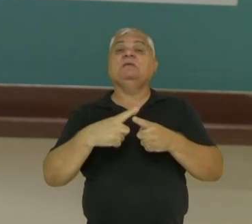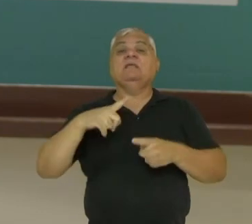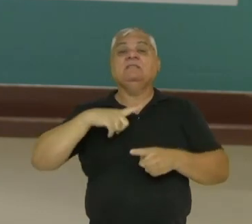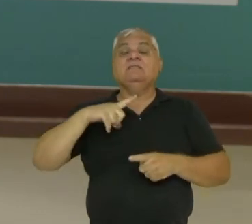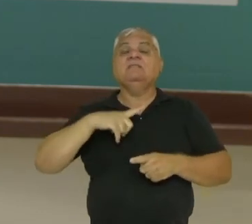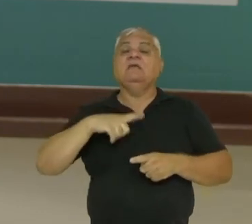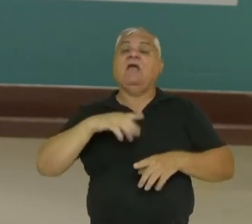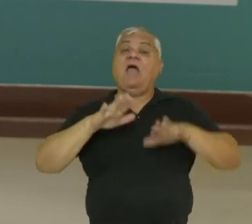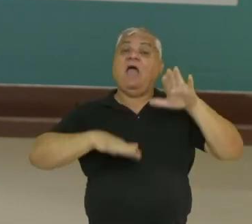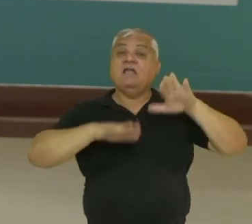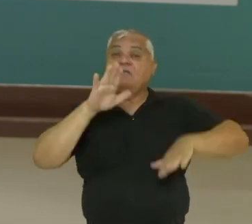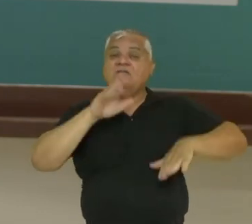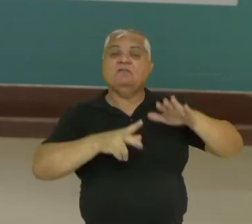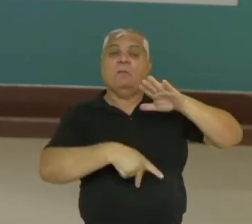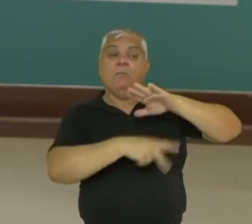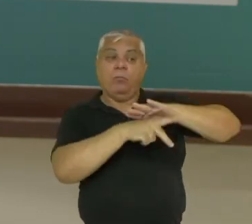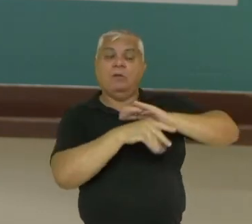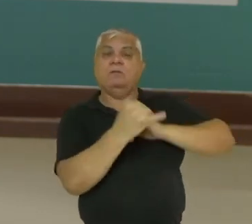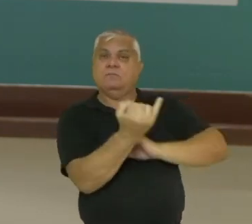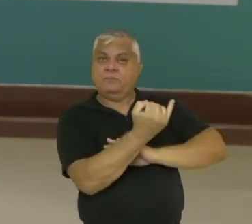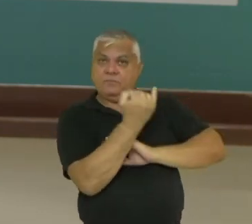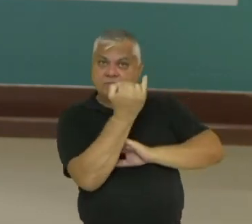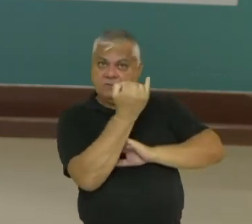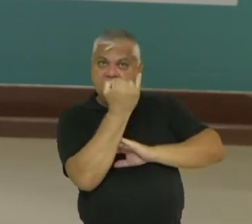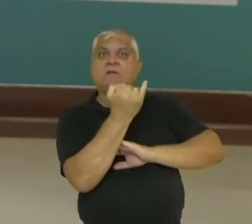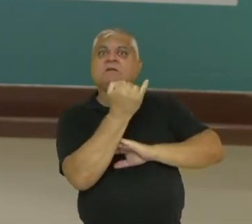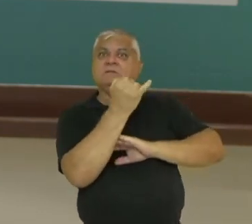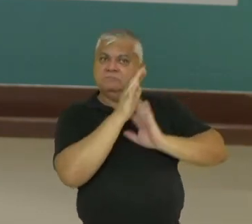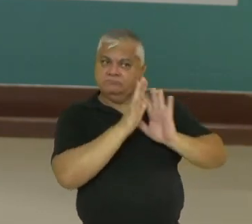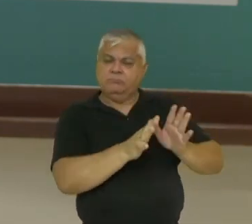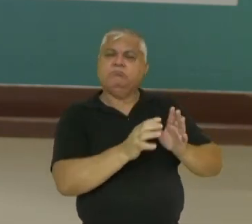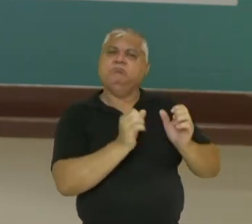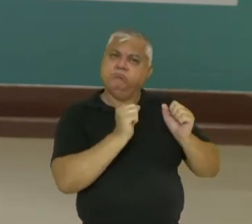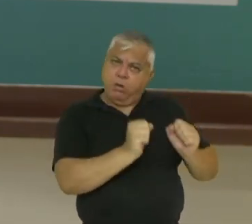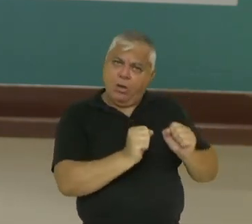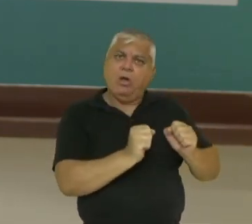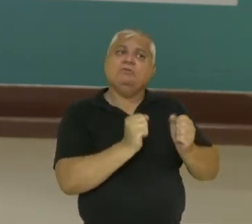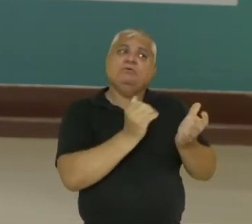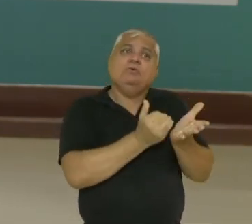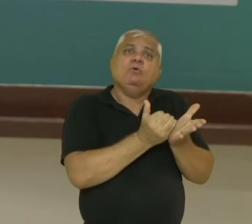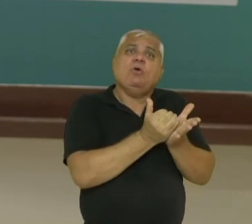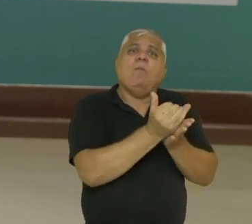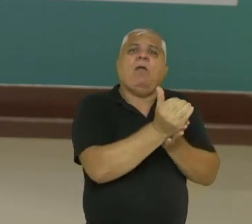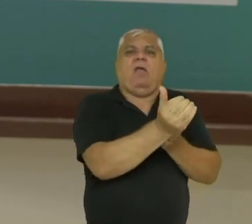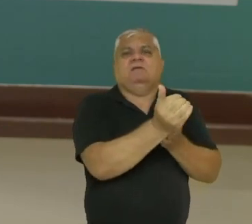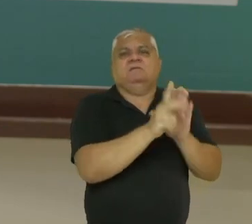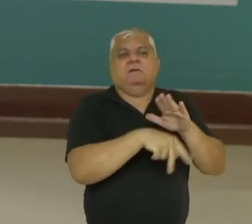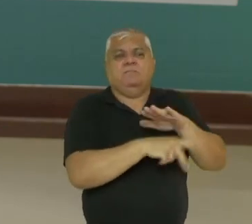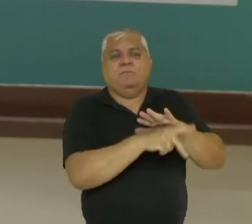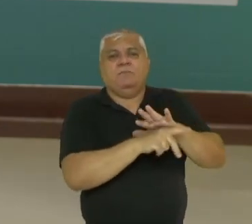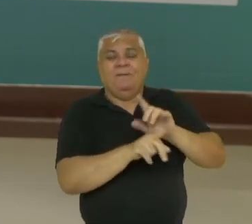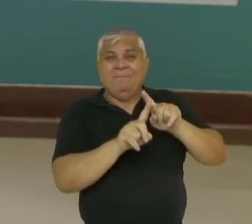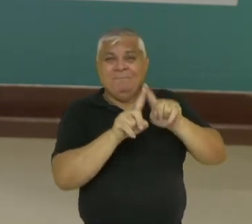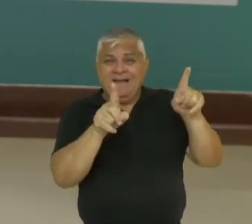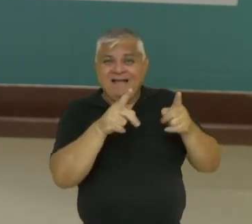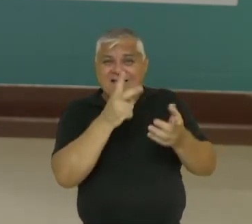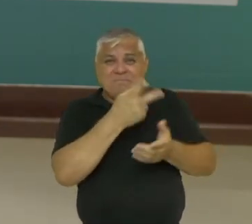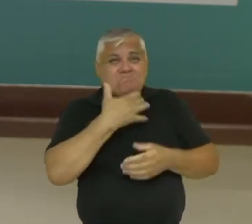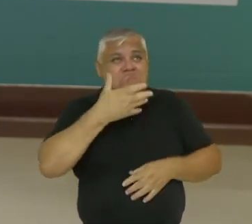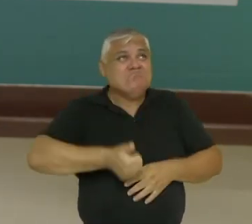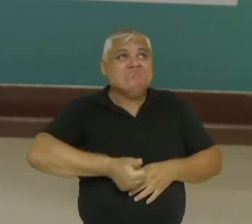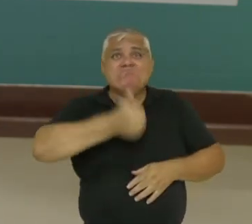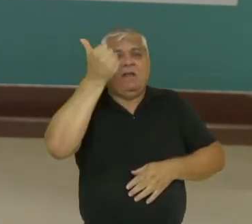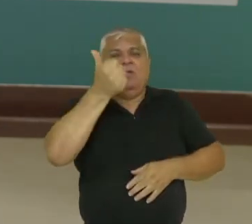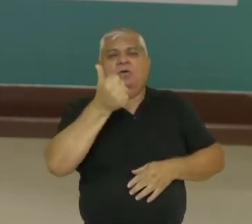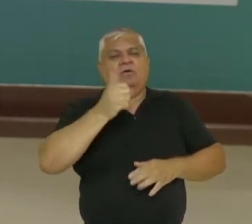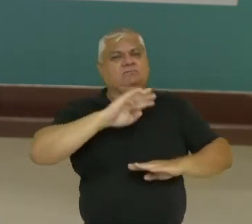vocês não vão fazer futuramente com os filhos de vocês. Vocês têm que conversar desde pequenininho e dar responsabilidades dentro da